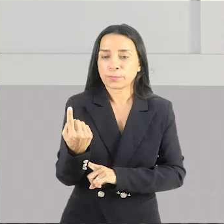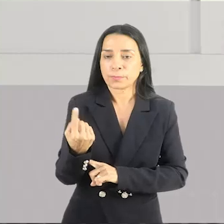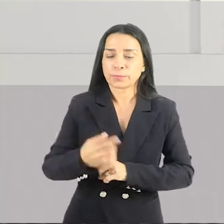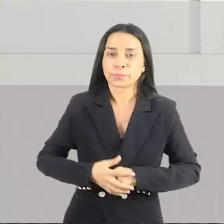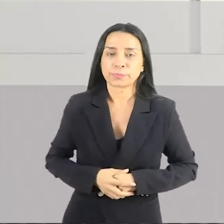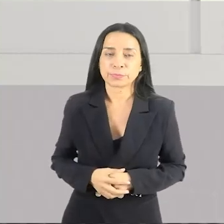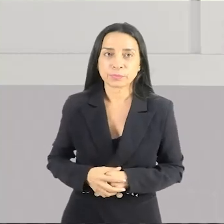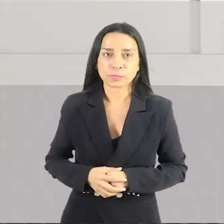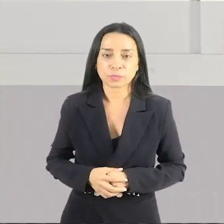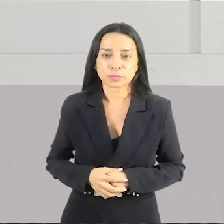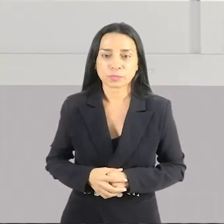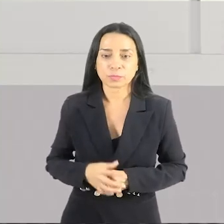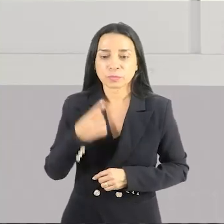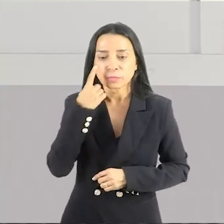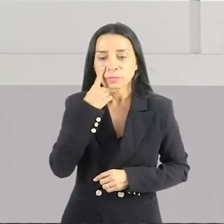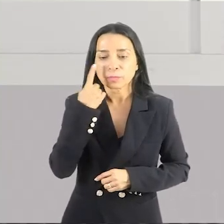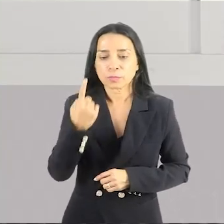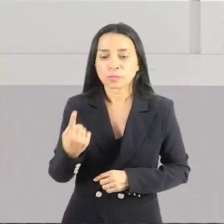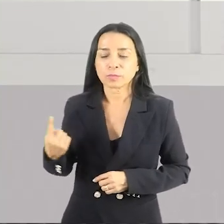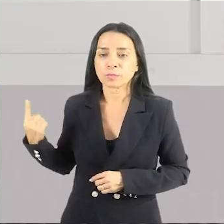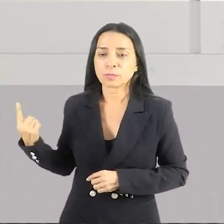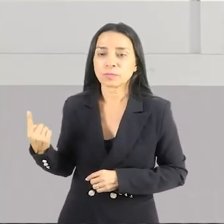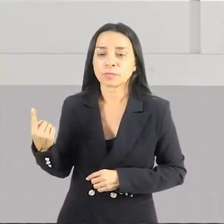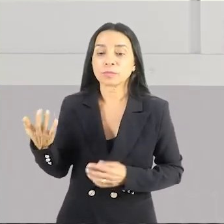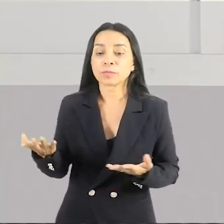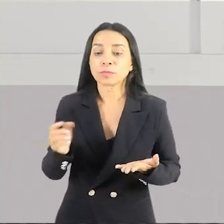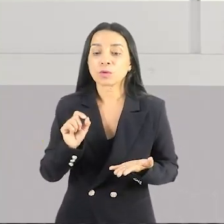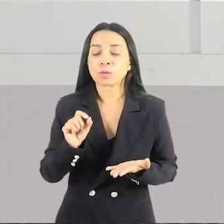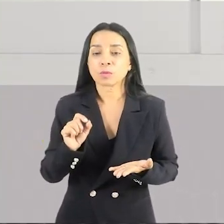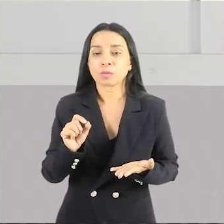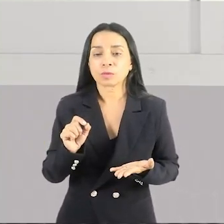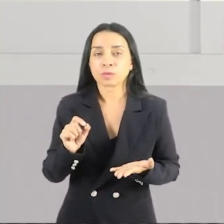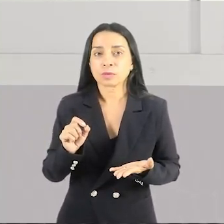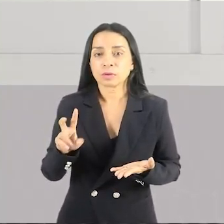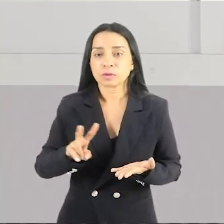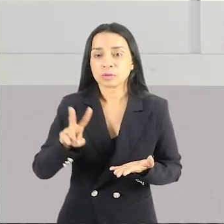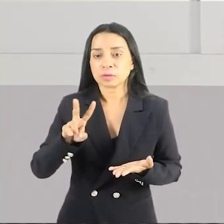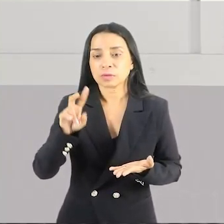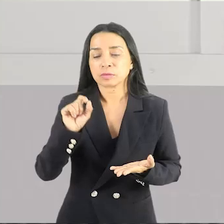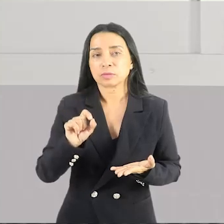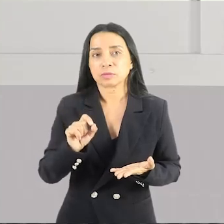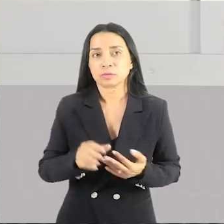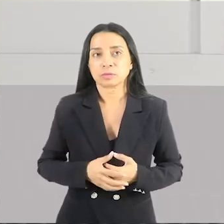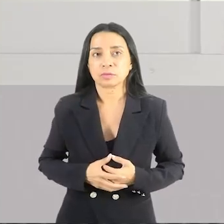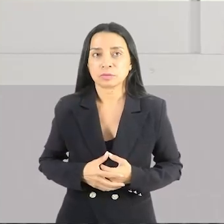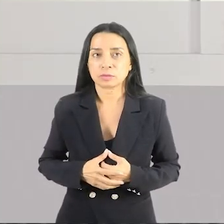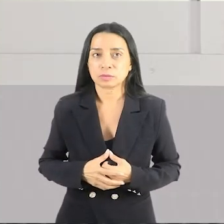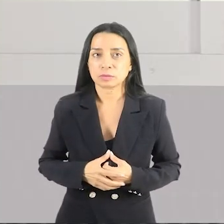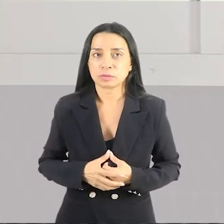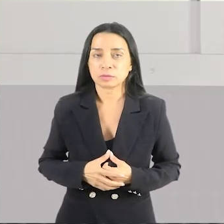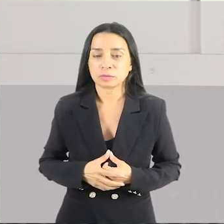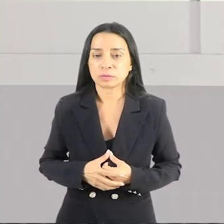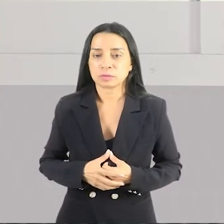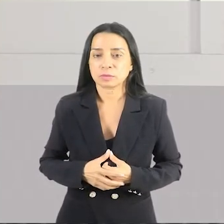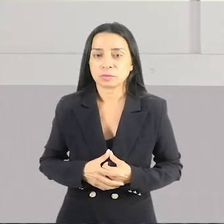pesos. Vamos ver quanto é que dá esses valores aí. Aqui dá 0,